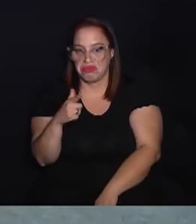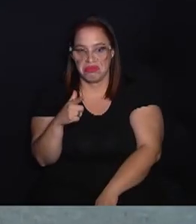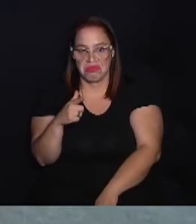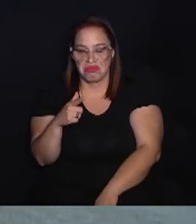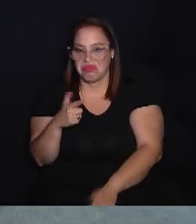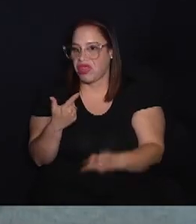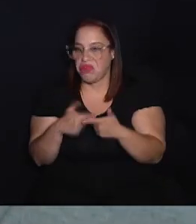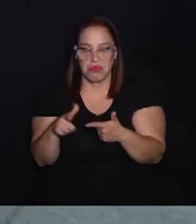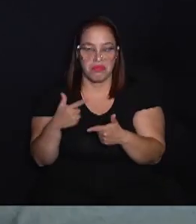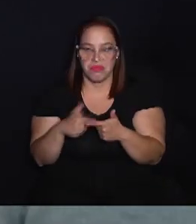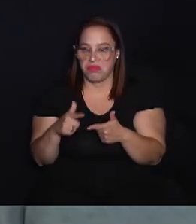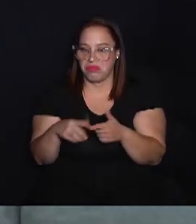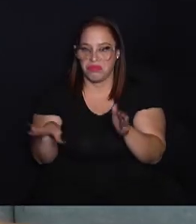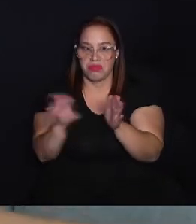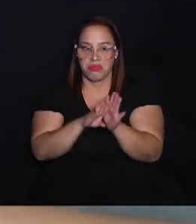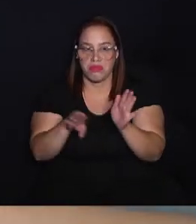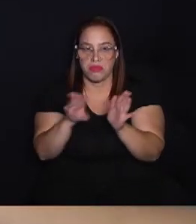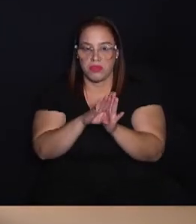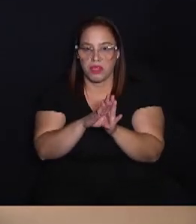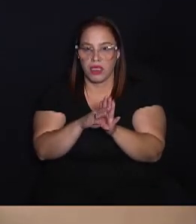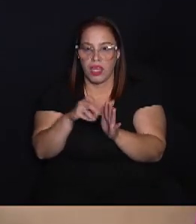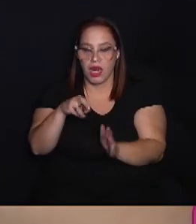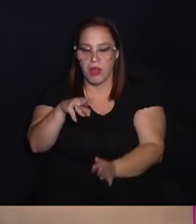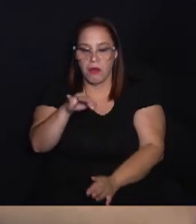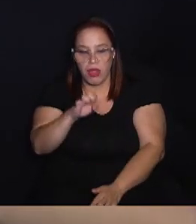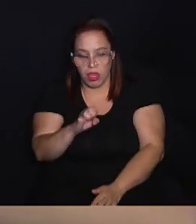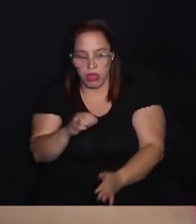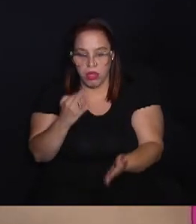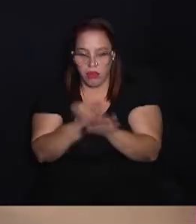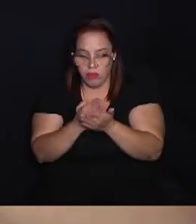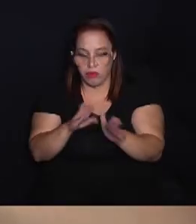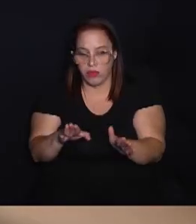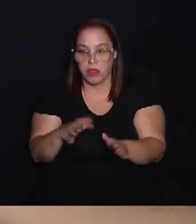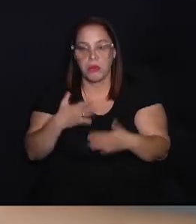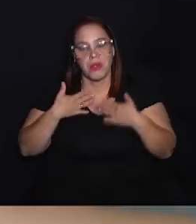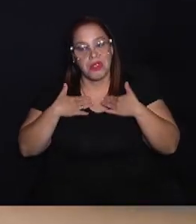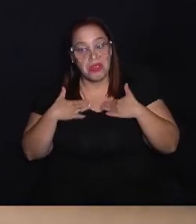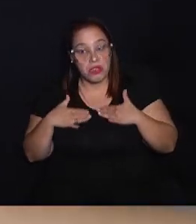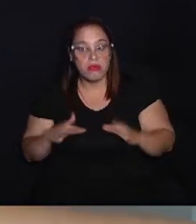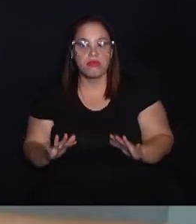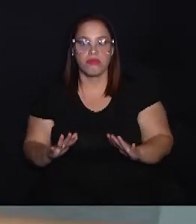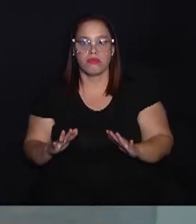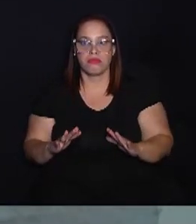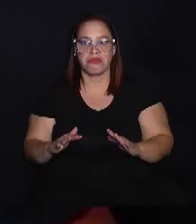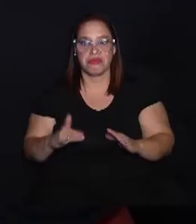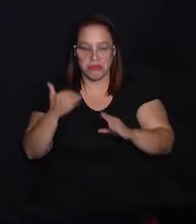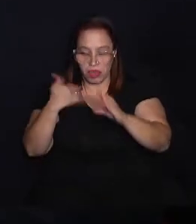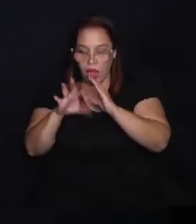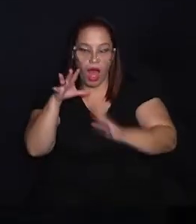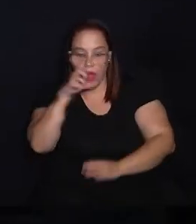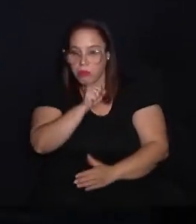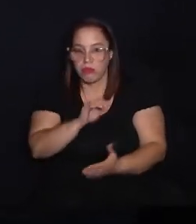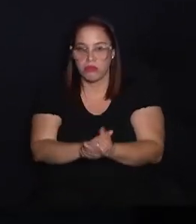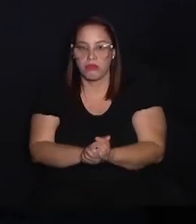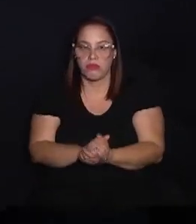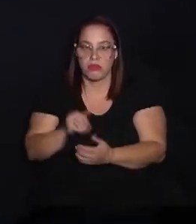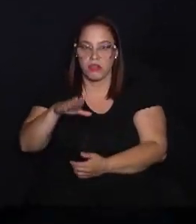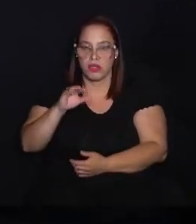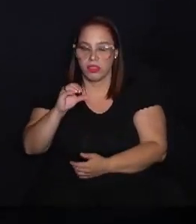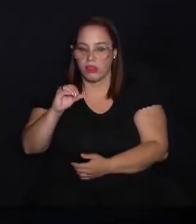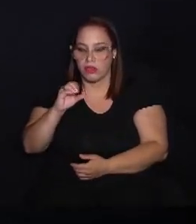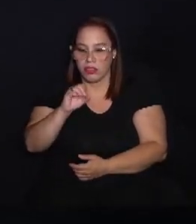zonas eleitorais tivessem feito todo o trabalho. Como as mídias chegaram todas juntas, a transmissão de dados